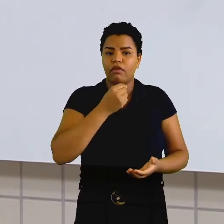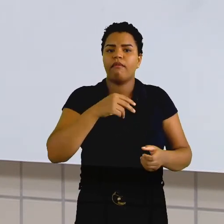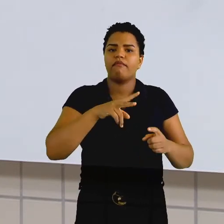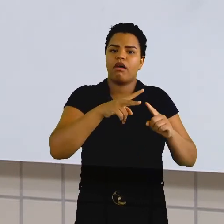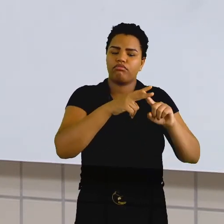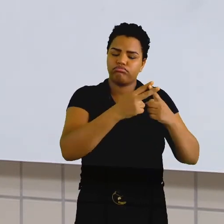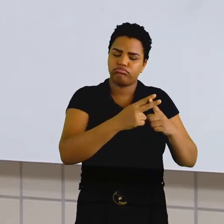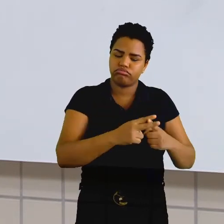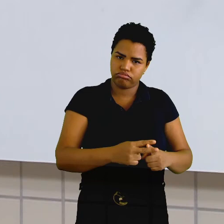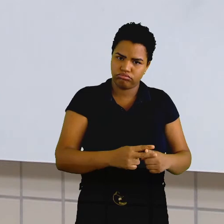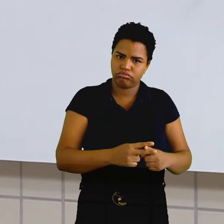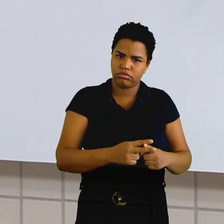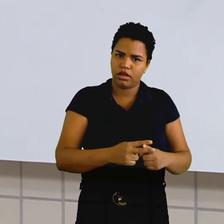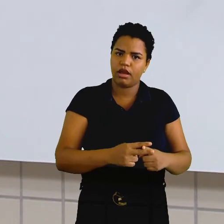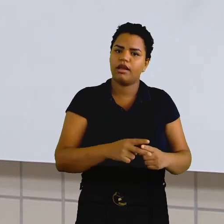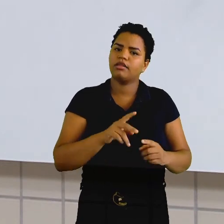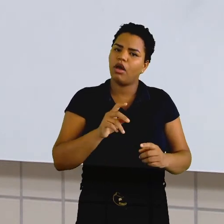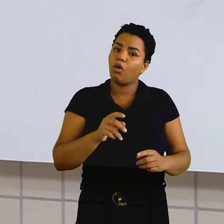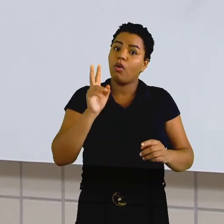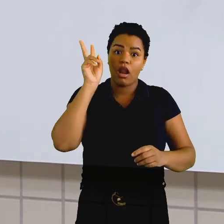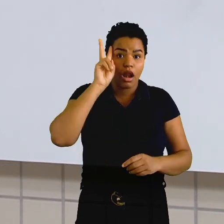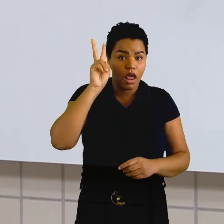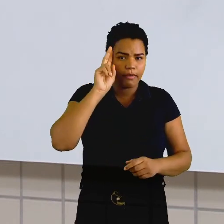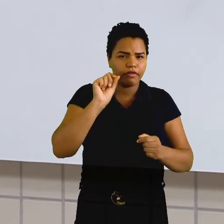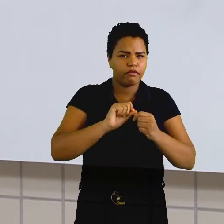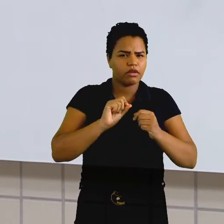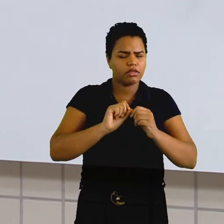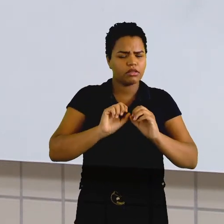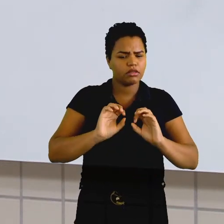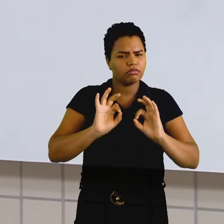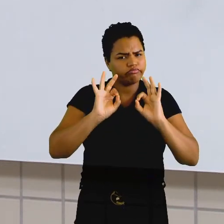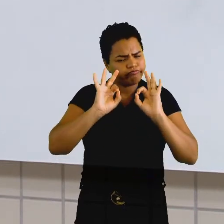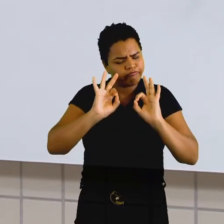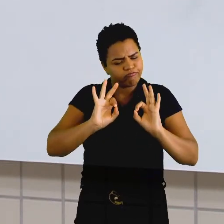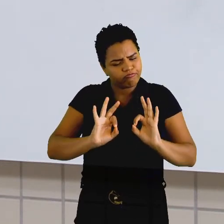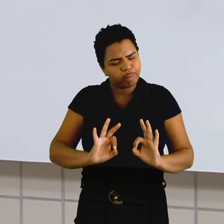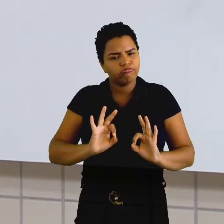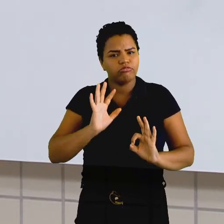fazer com muito capricho, porque os seus professores